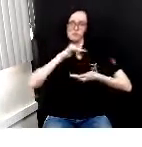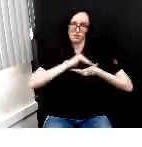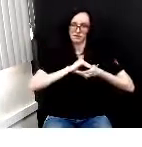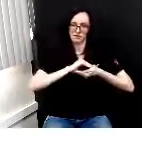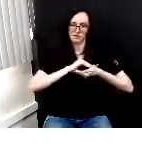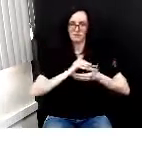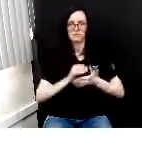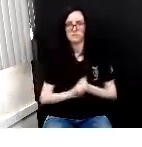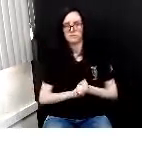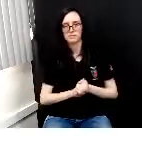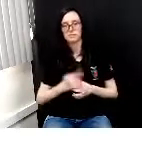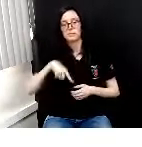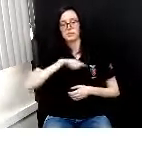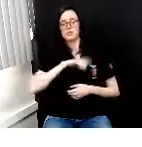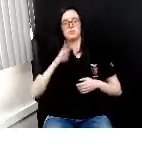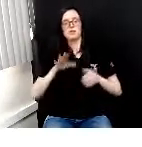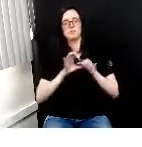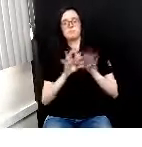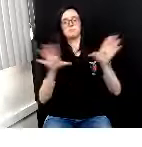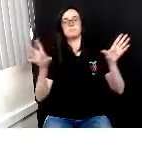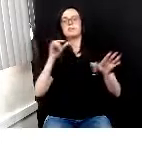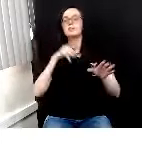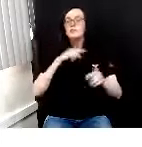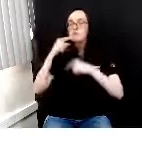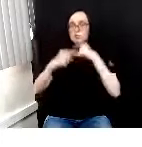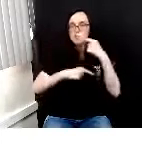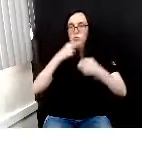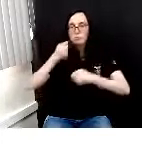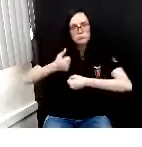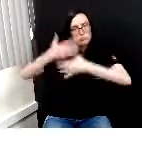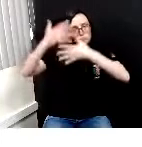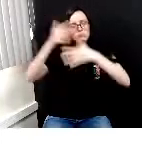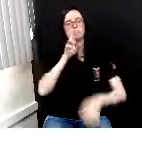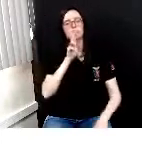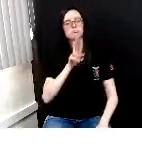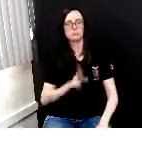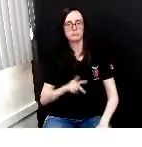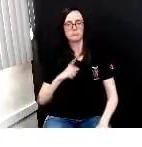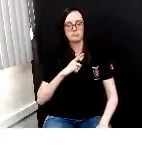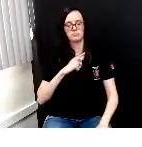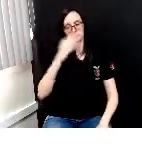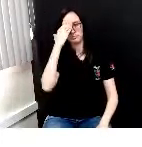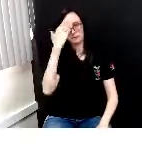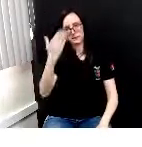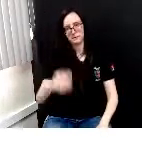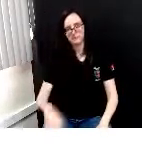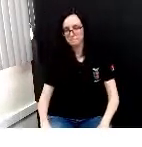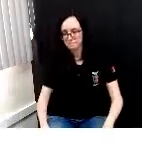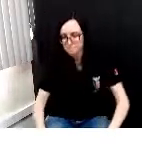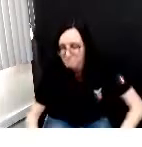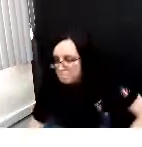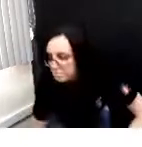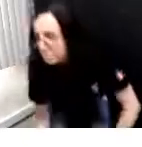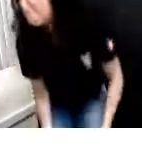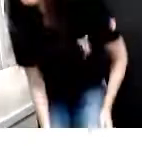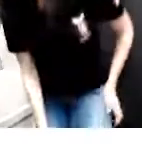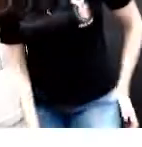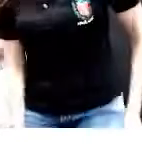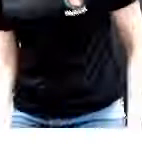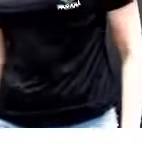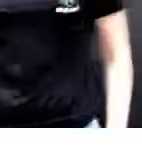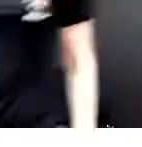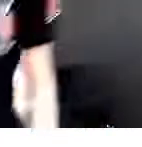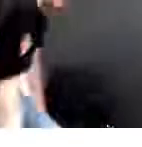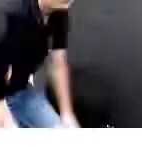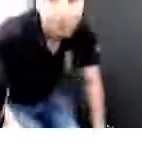Civil. Estamos à disposição para tirar todas as dúvidas que surgirem. Obrigada. Doutora